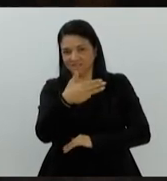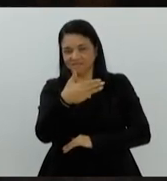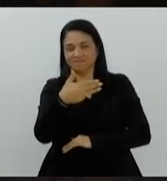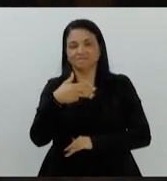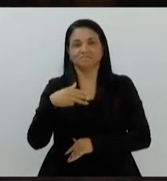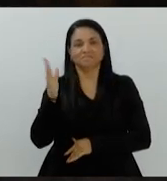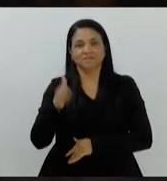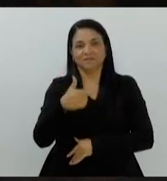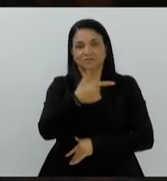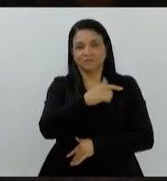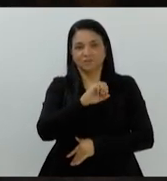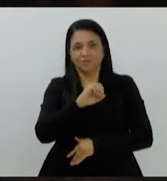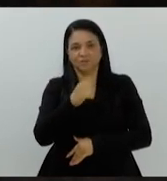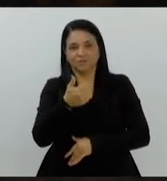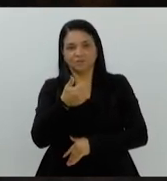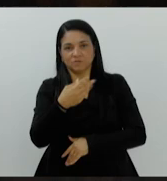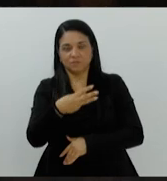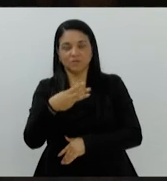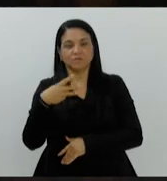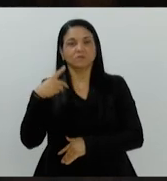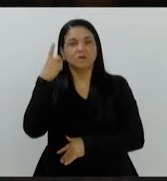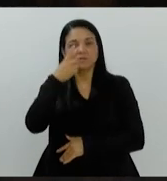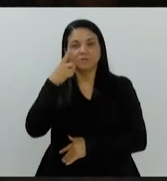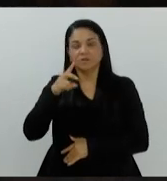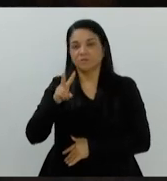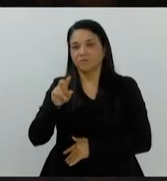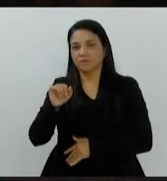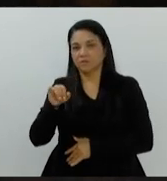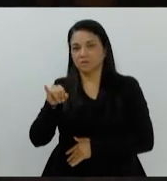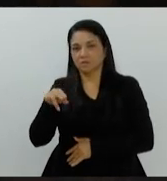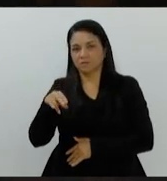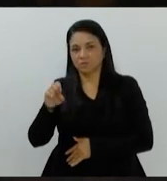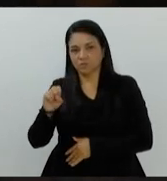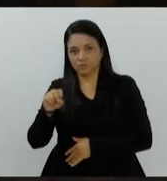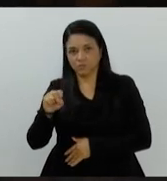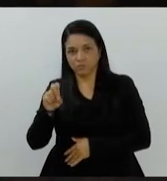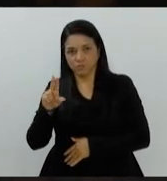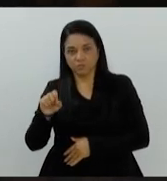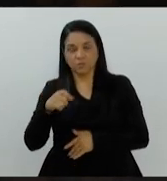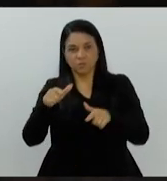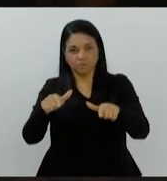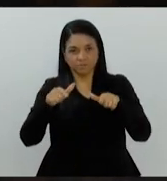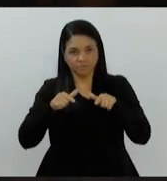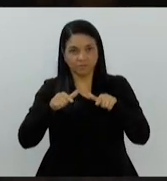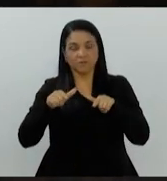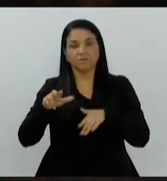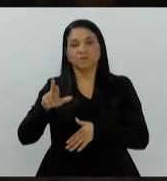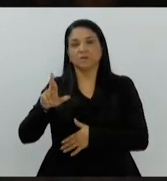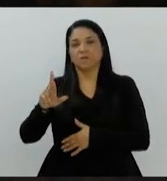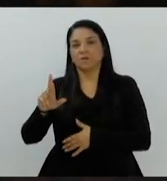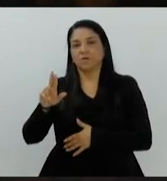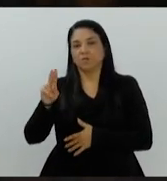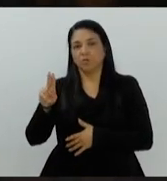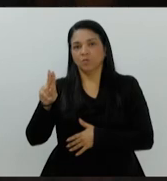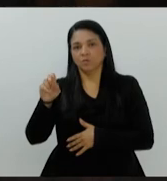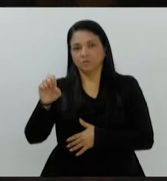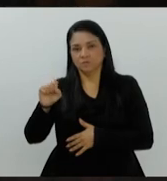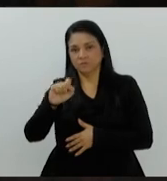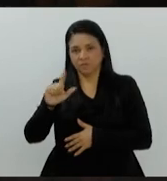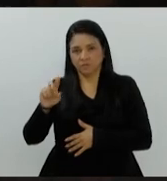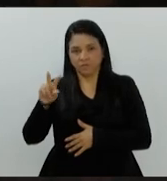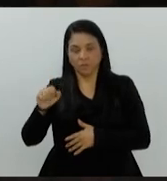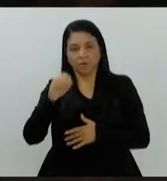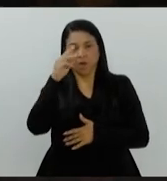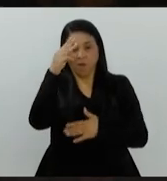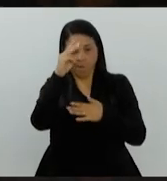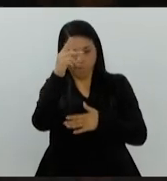813-24, de autoria do deputado Vinícius Cozolino, que concede o diploma Russell Philip Schett ao padre